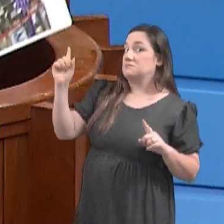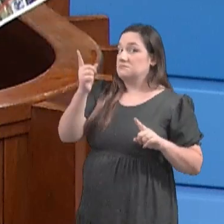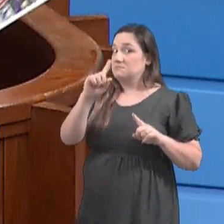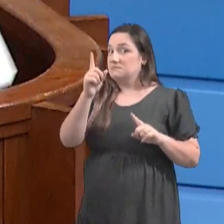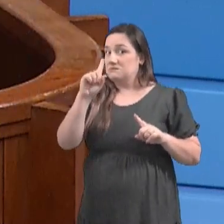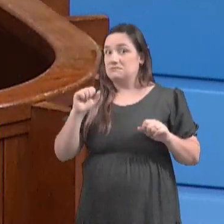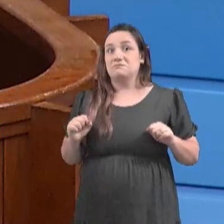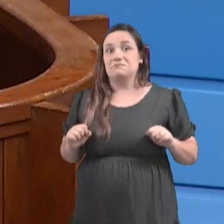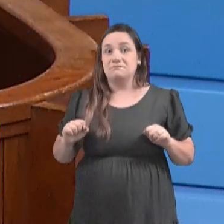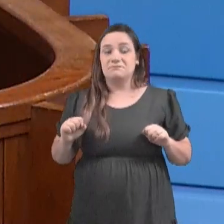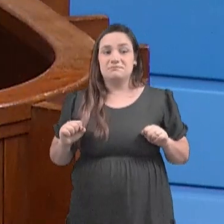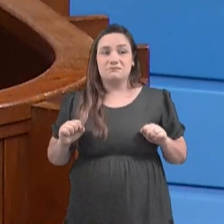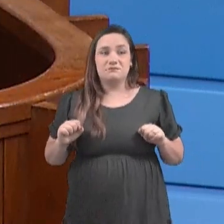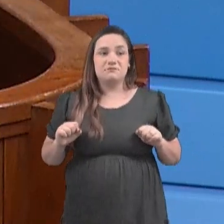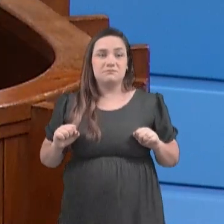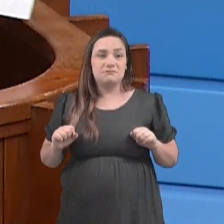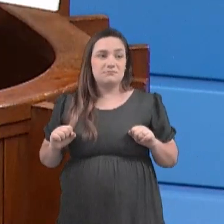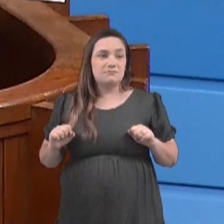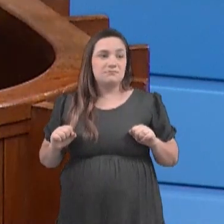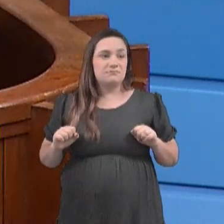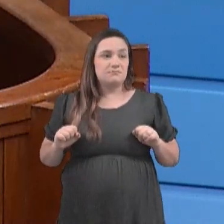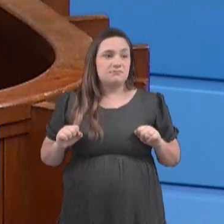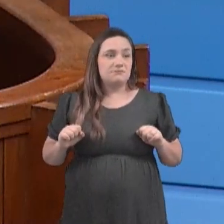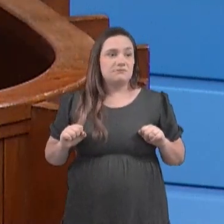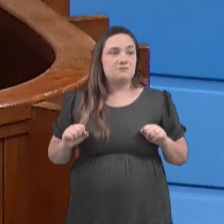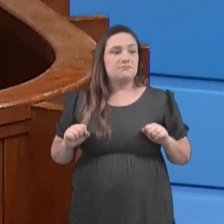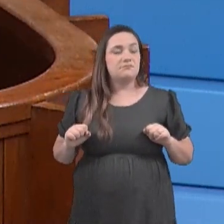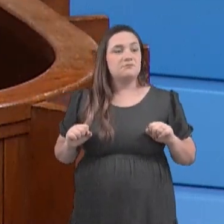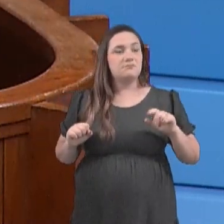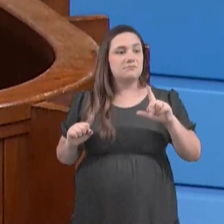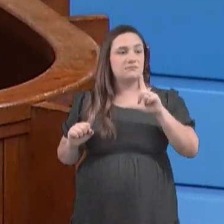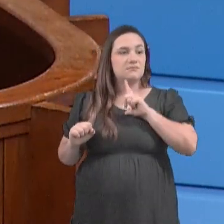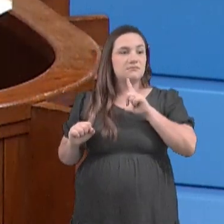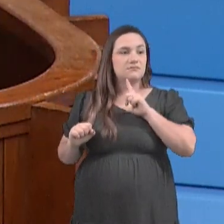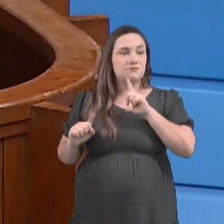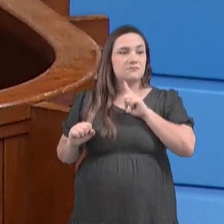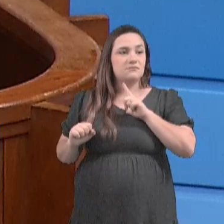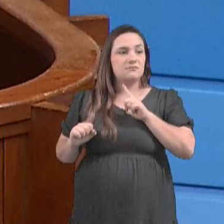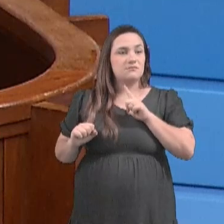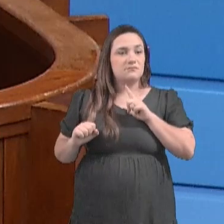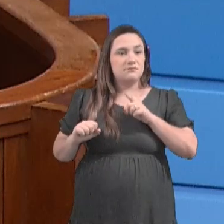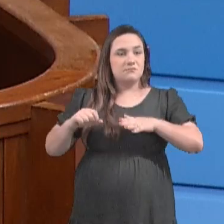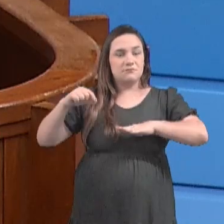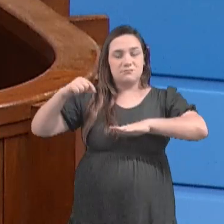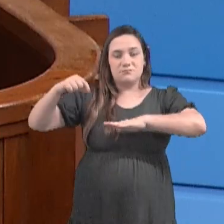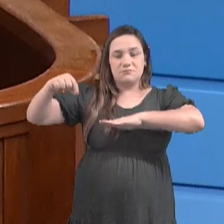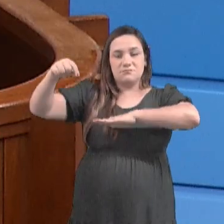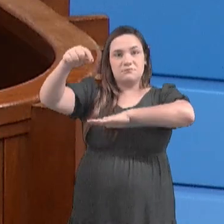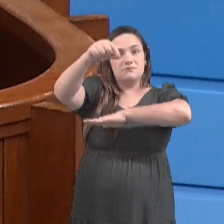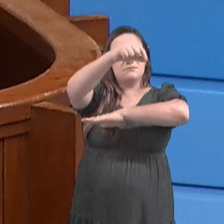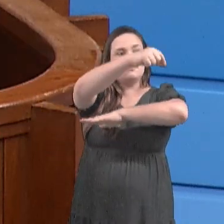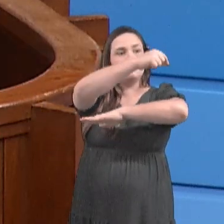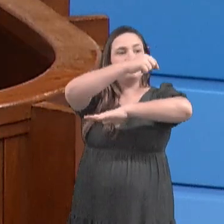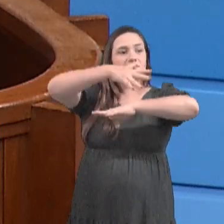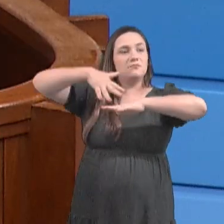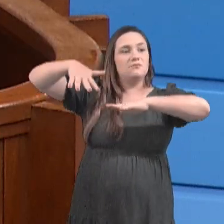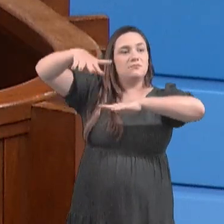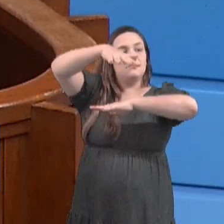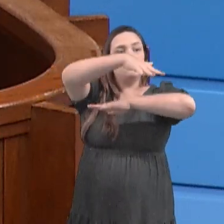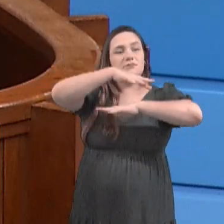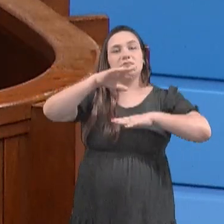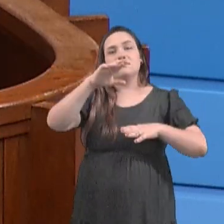aqui inicialmente esse mapa aqui dessa região chamada